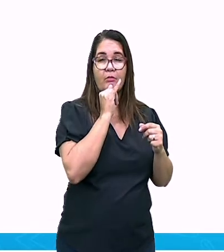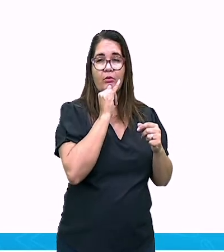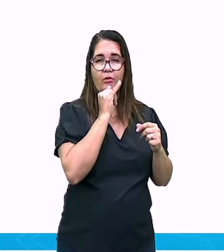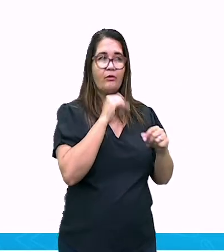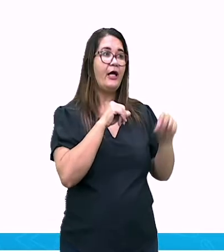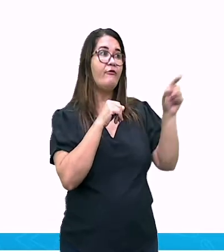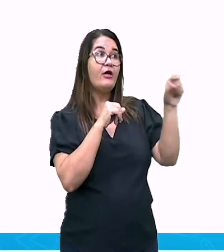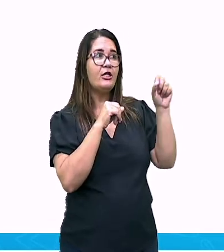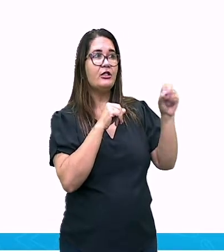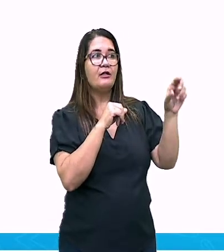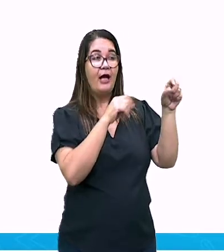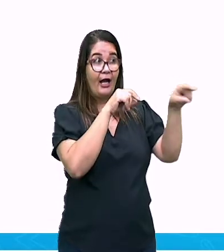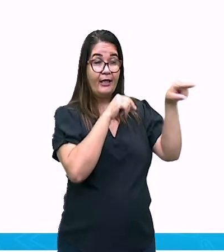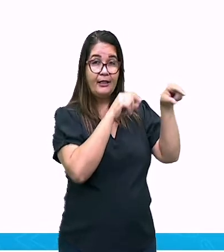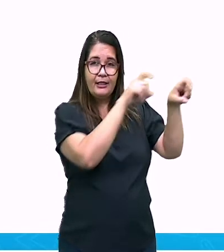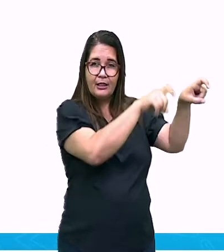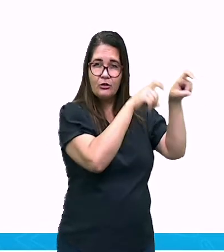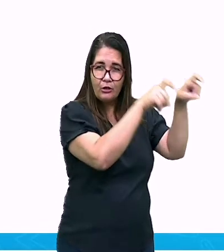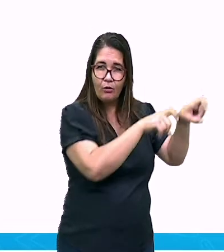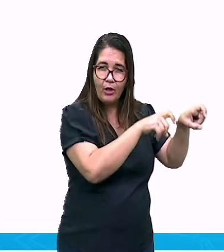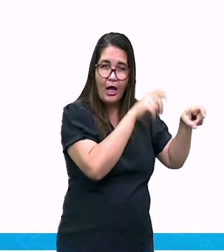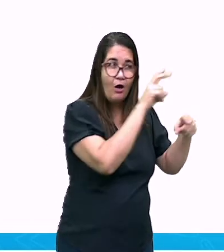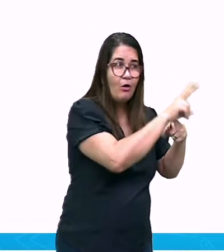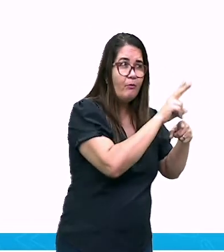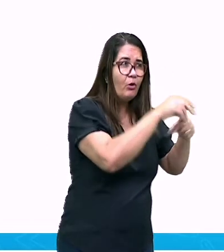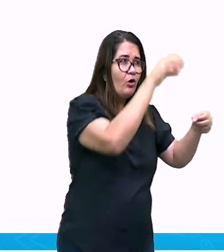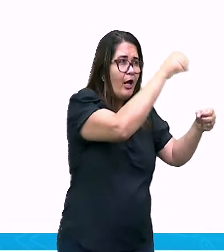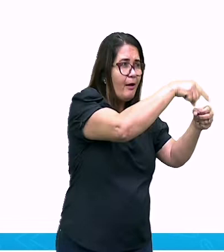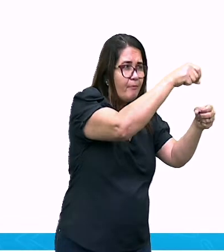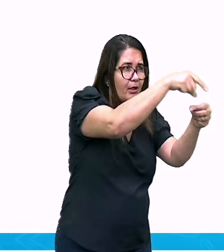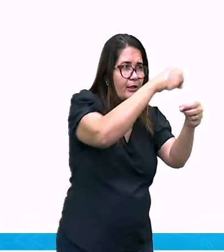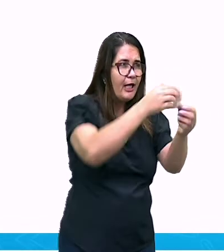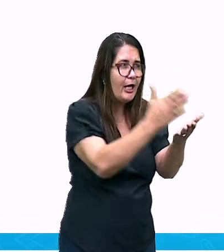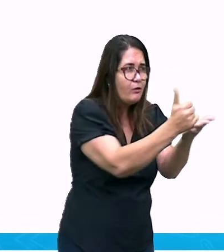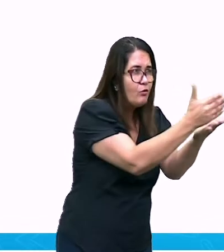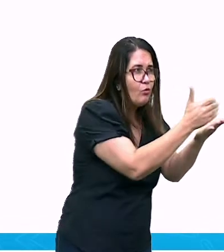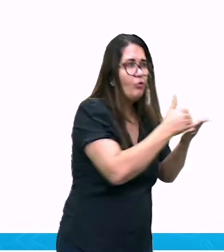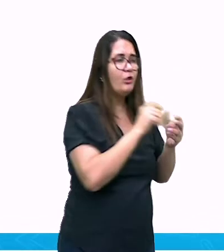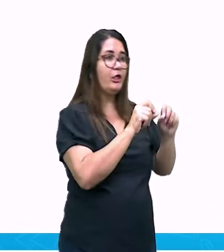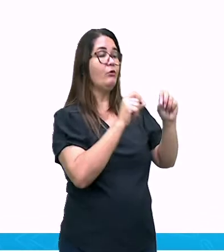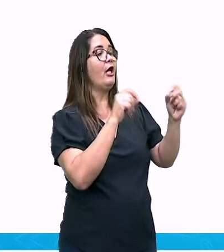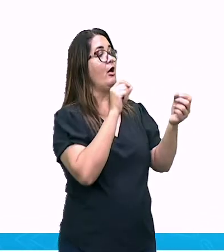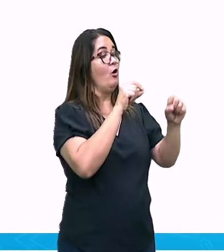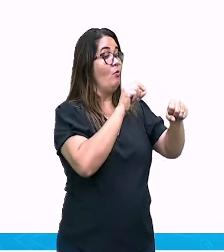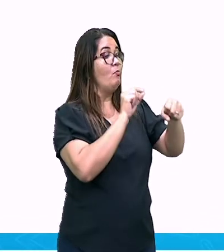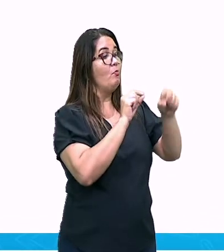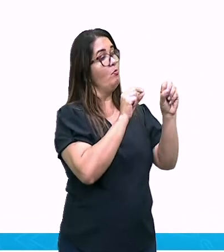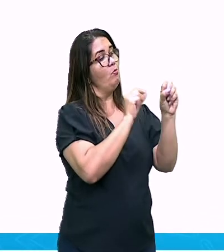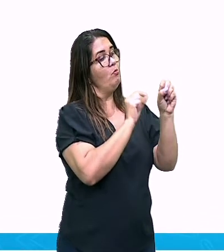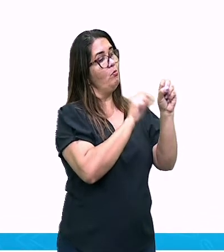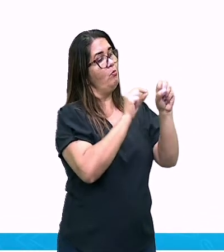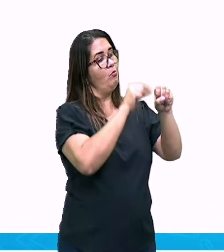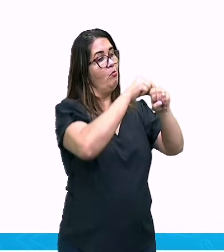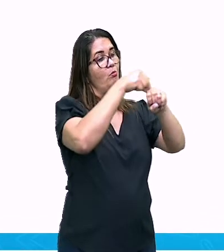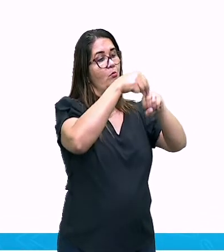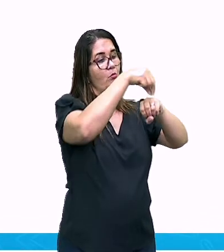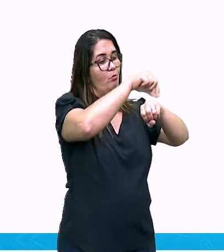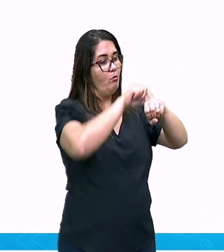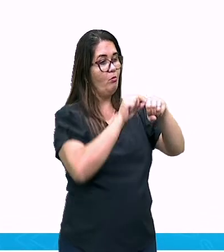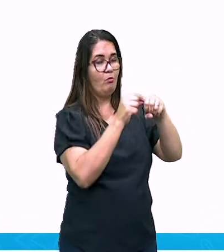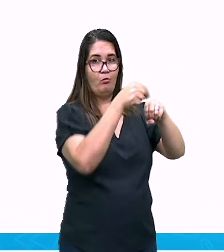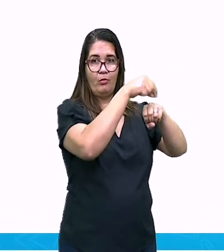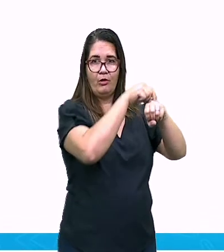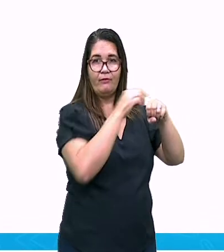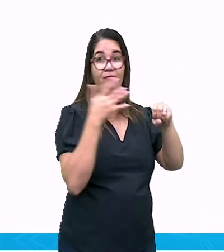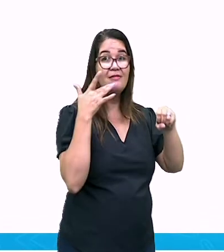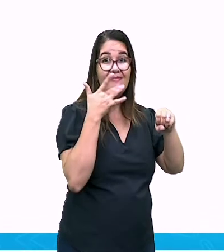artificial, nós precisamos de quem vive no campo. Pois esse sabor, embora seja artificial, utiliza em sua